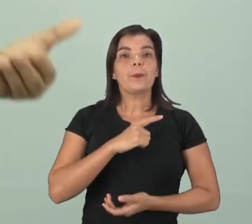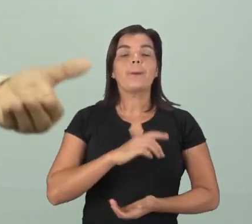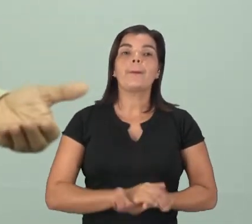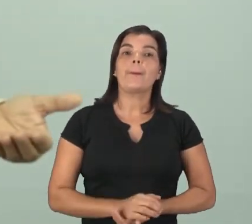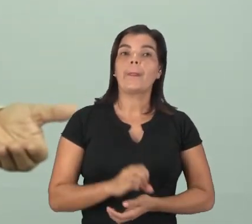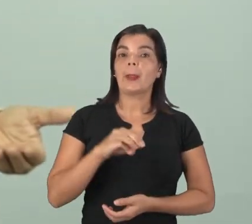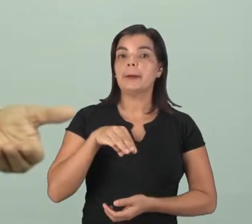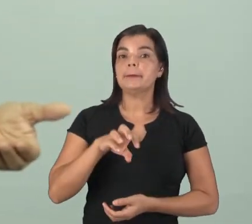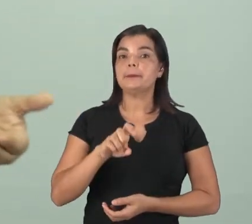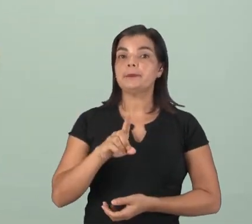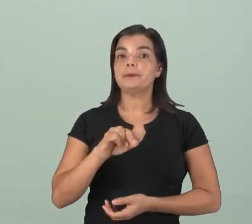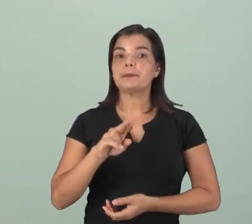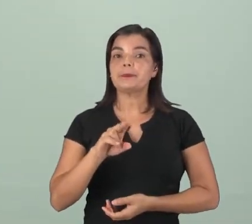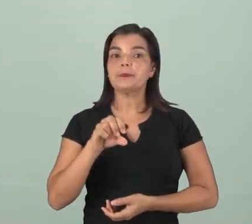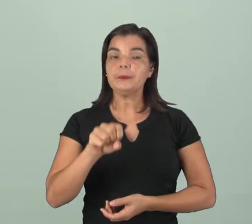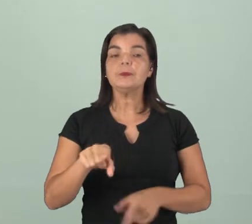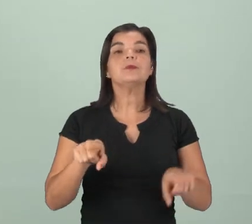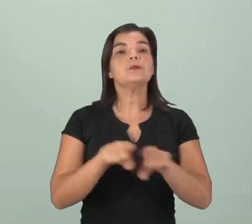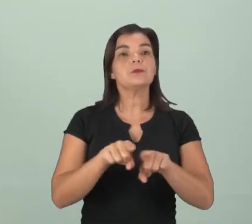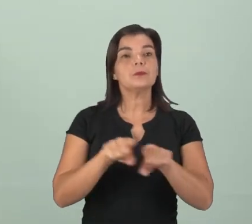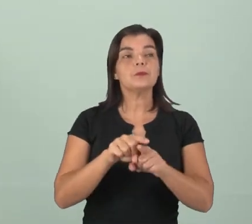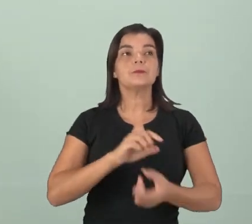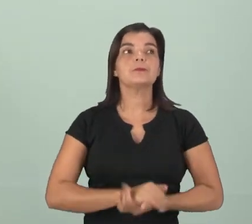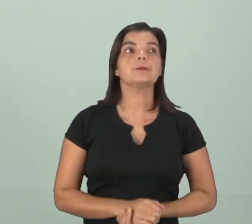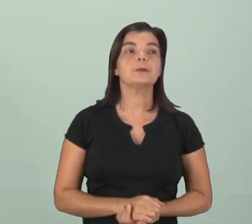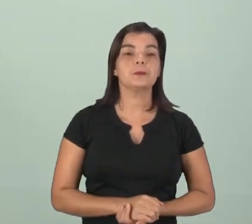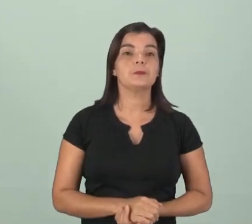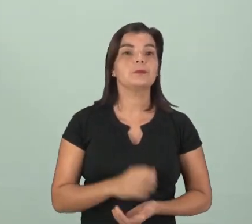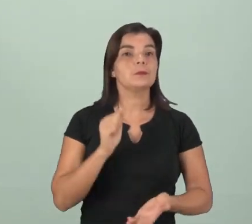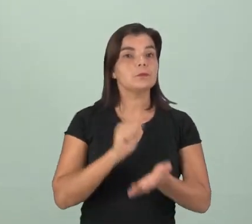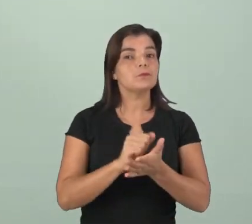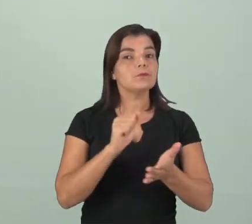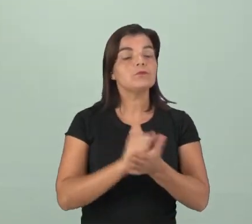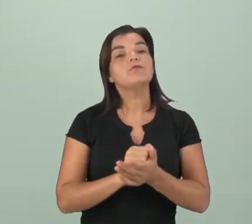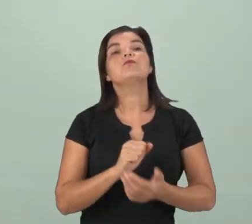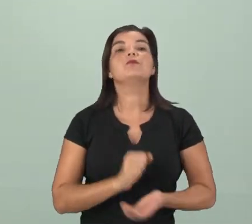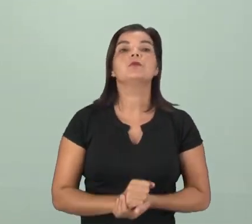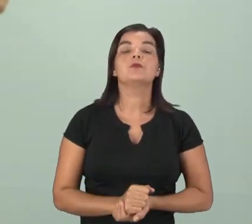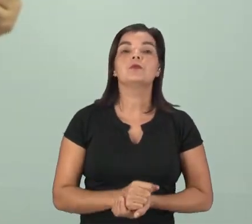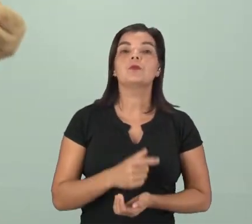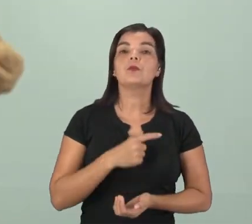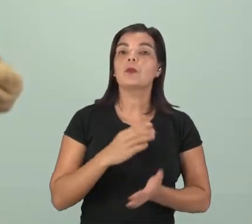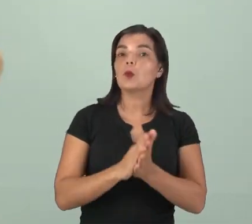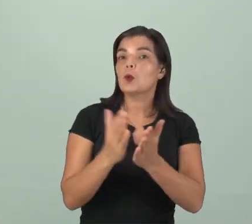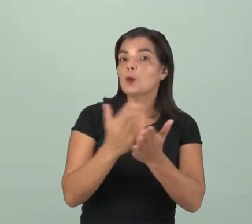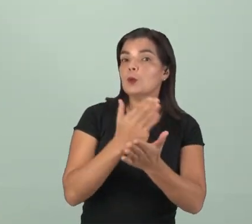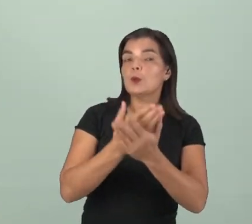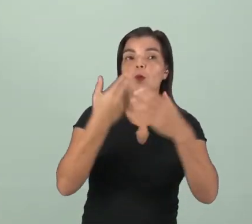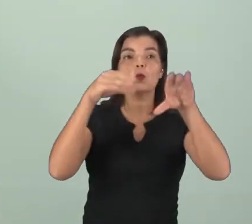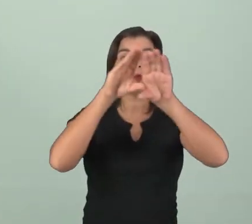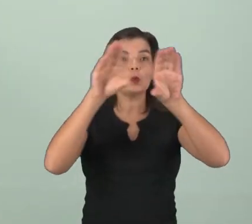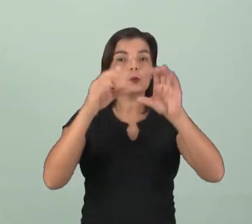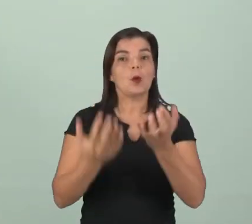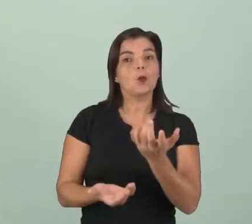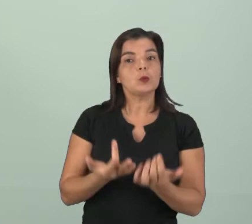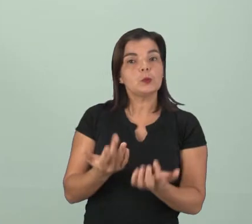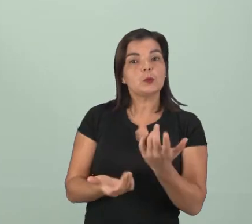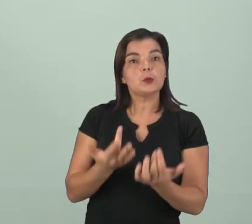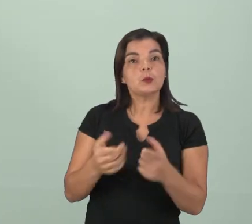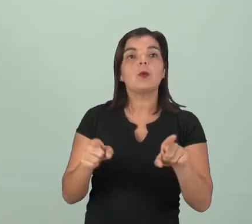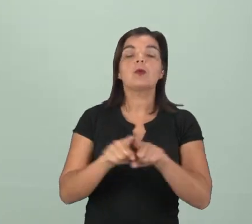dos Médiuns, também Allan Kardec escreveu esse livro. Tem um livro chamado Céu e Inferno, que